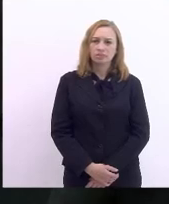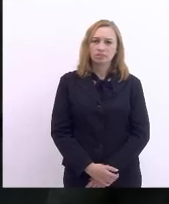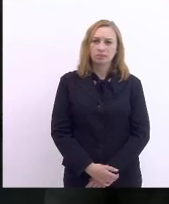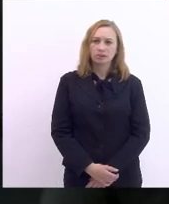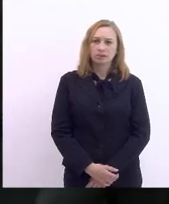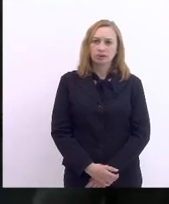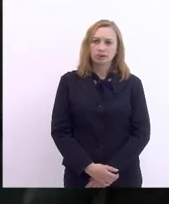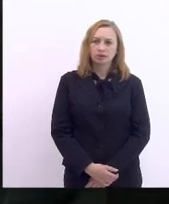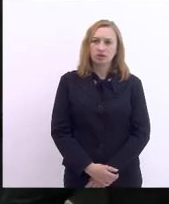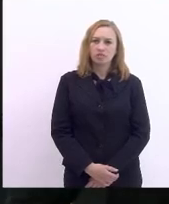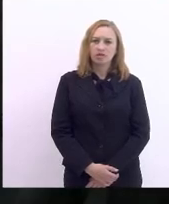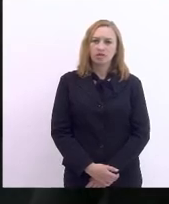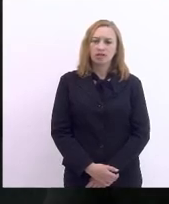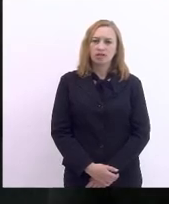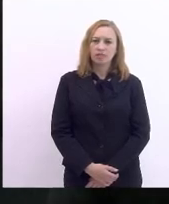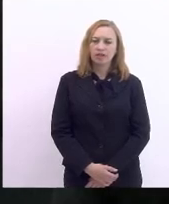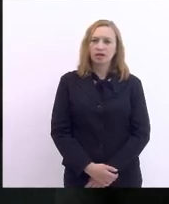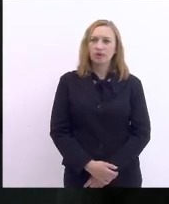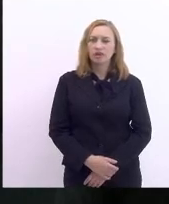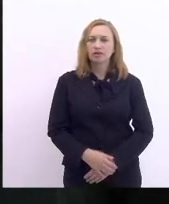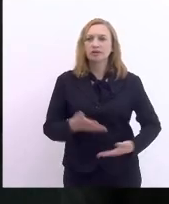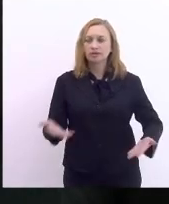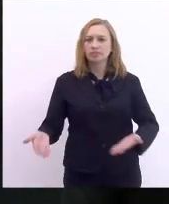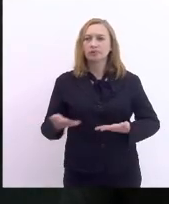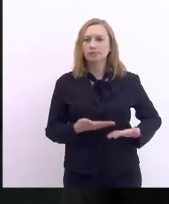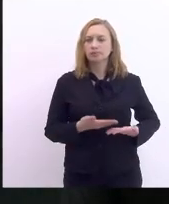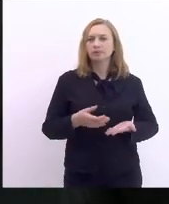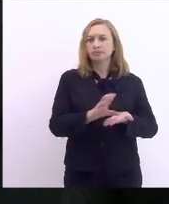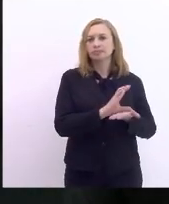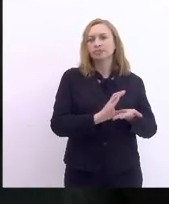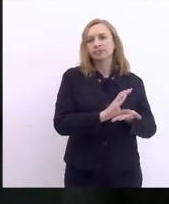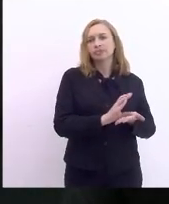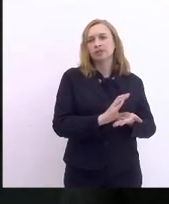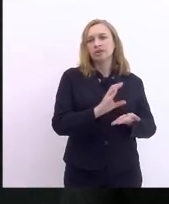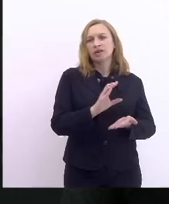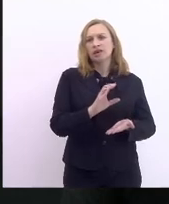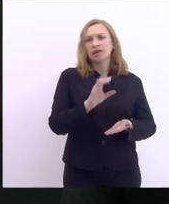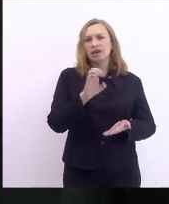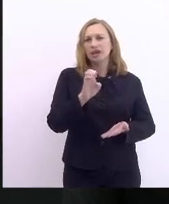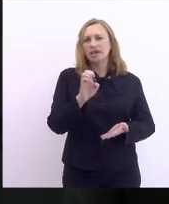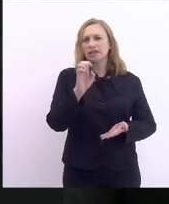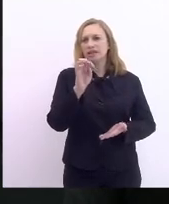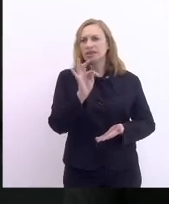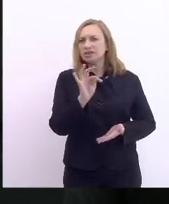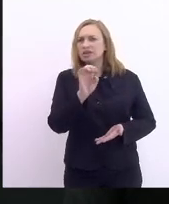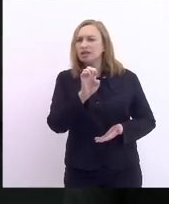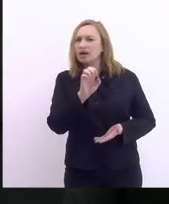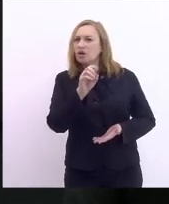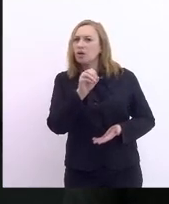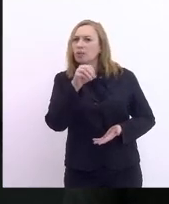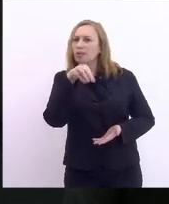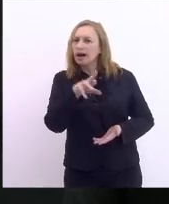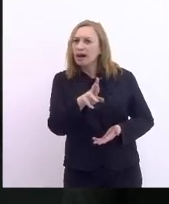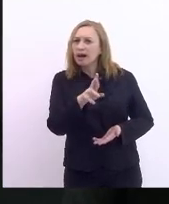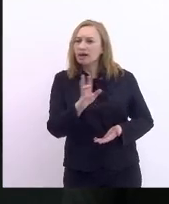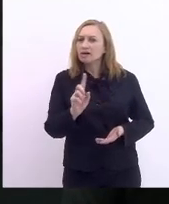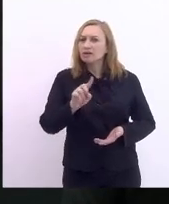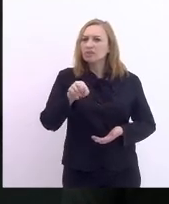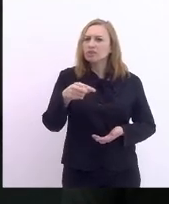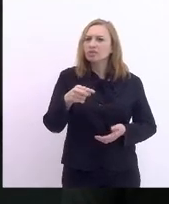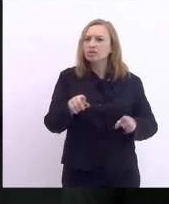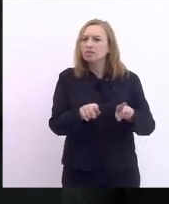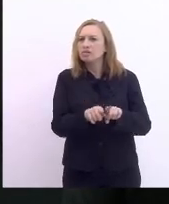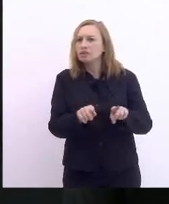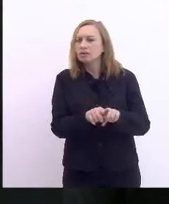E aí e convidamos o conselheiro titular itelmar de Oliveira Reis e o conselheiro suplente Talisson